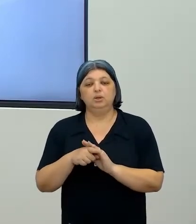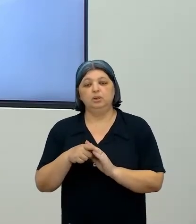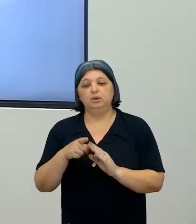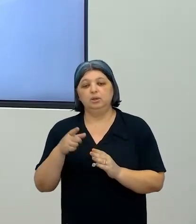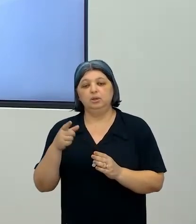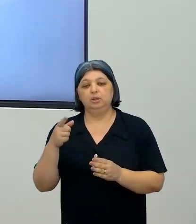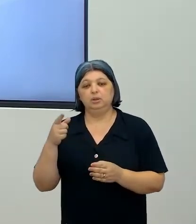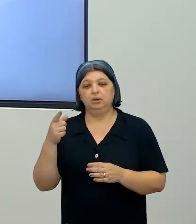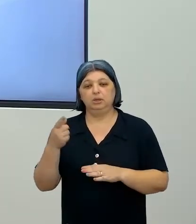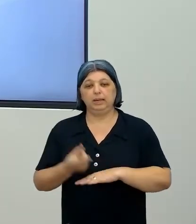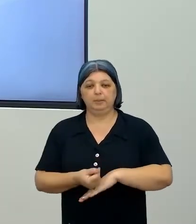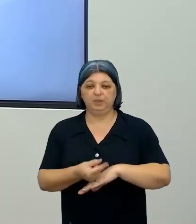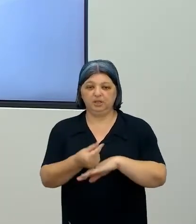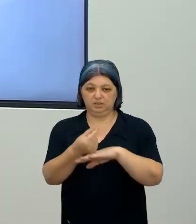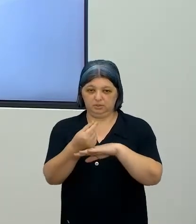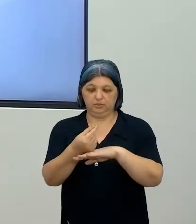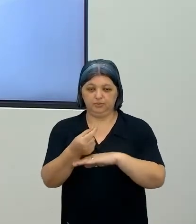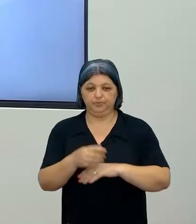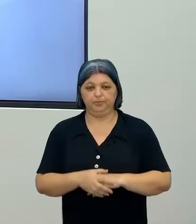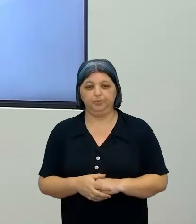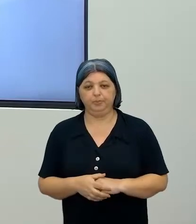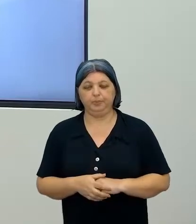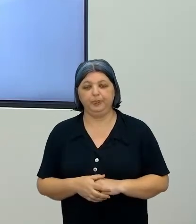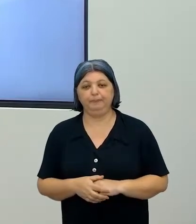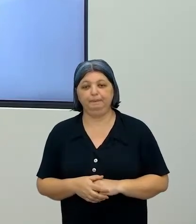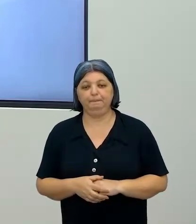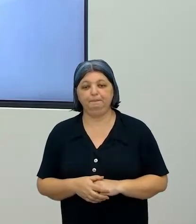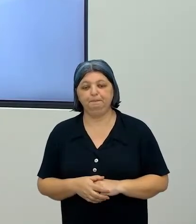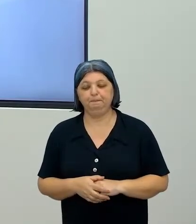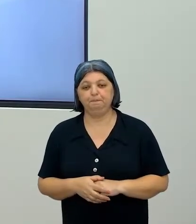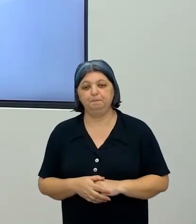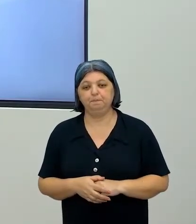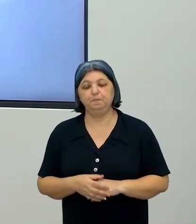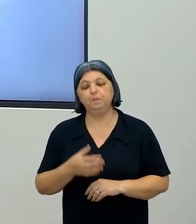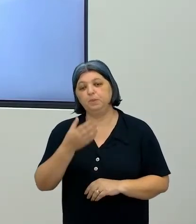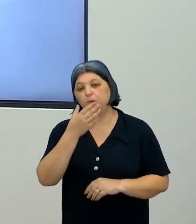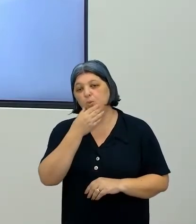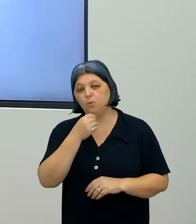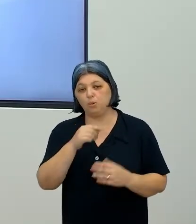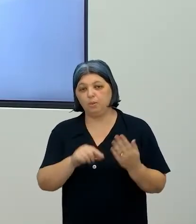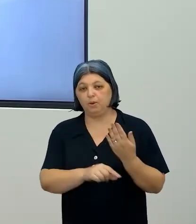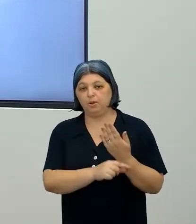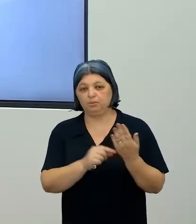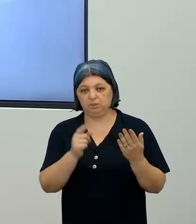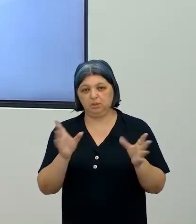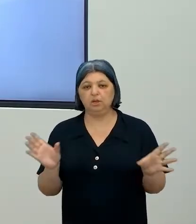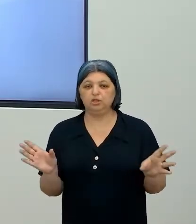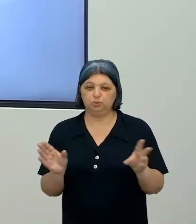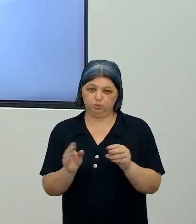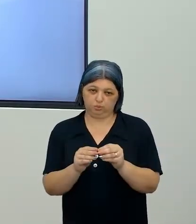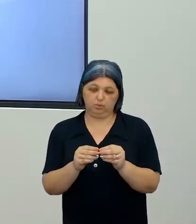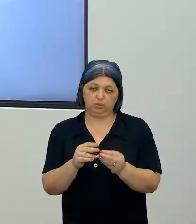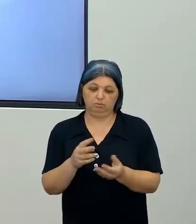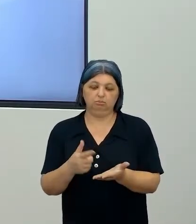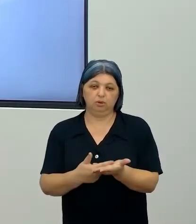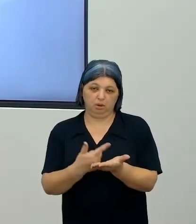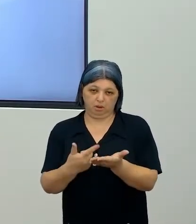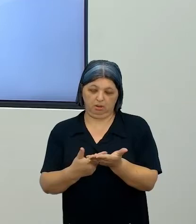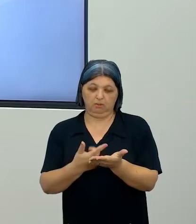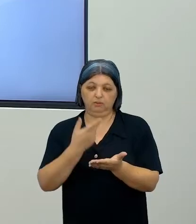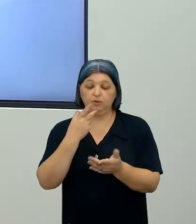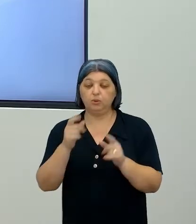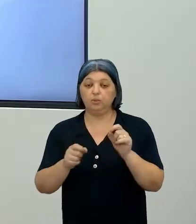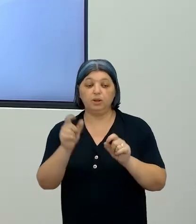Esse livro do Max Weber, ele fala que as pessoas, eu vou resumir muito, né, esse livro, ele fala que